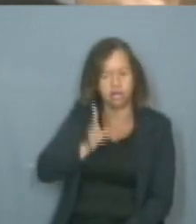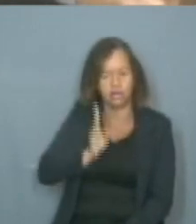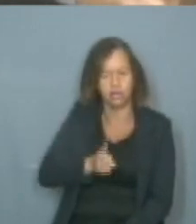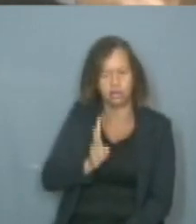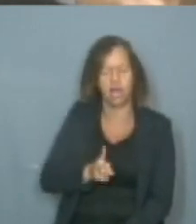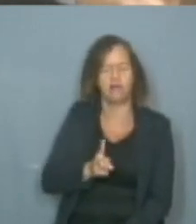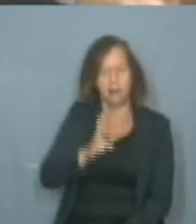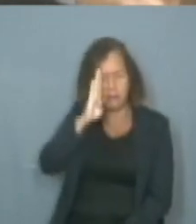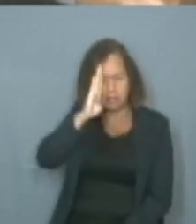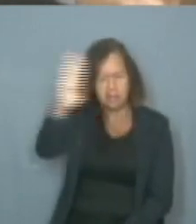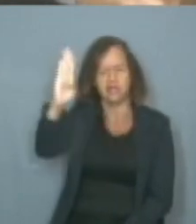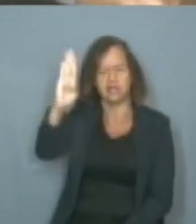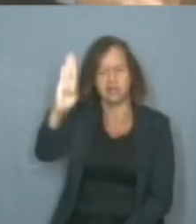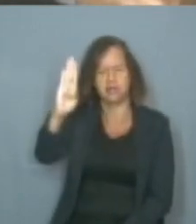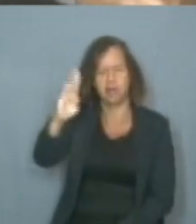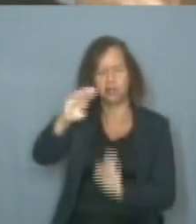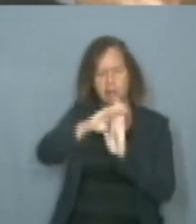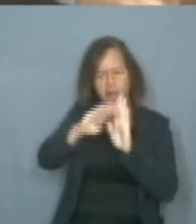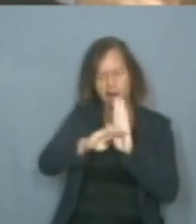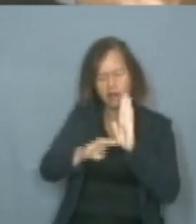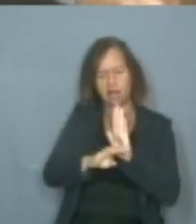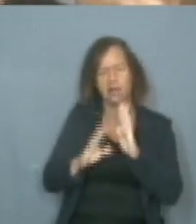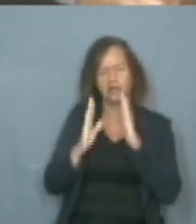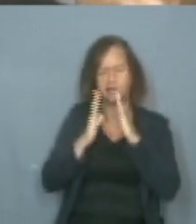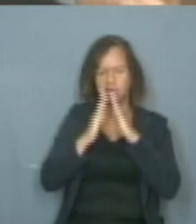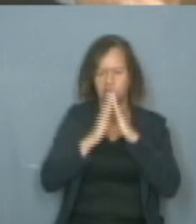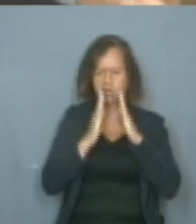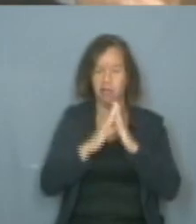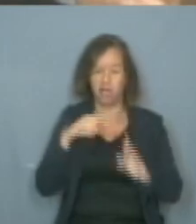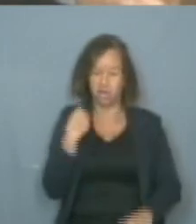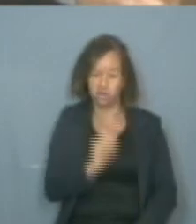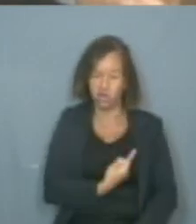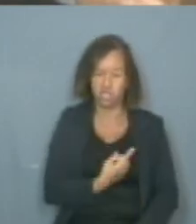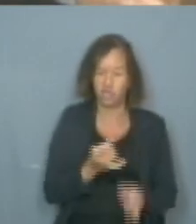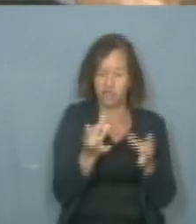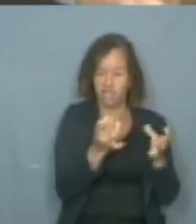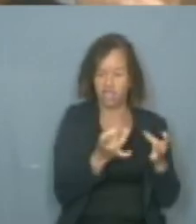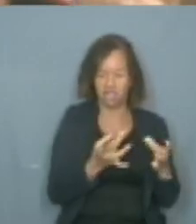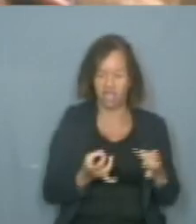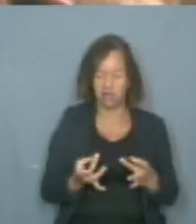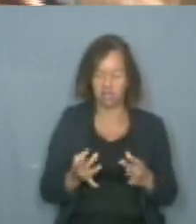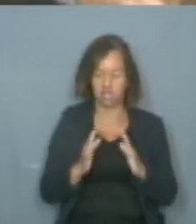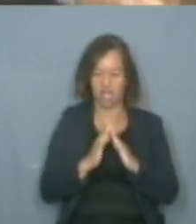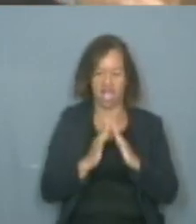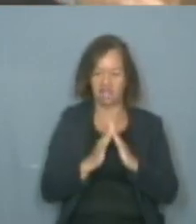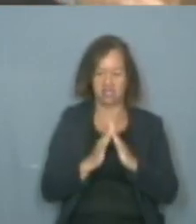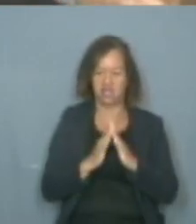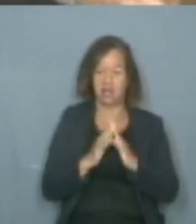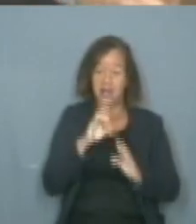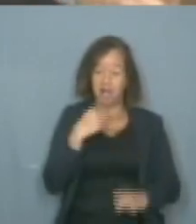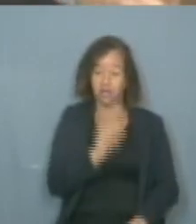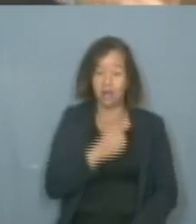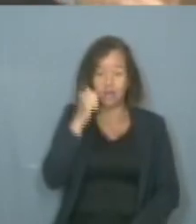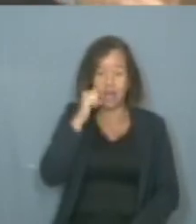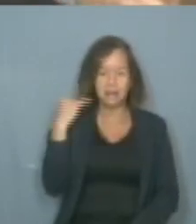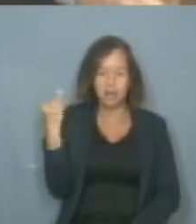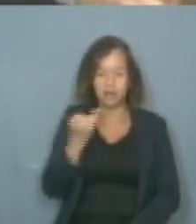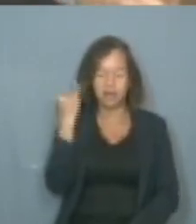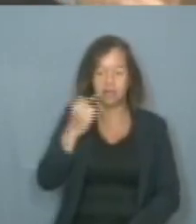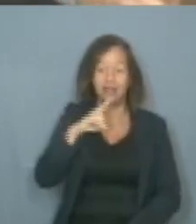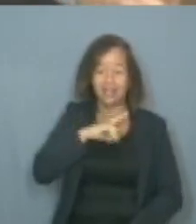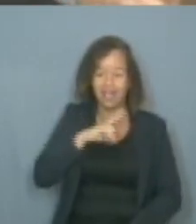sendo protagonistas dos programas habitacionais, porque somos nós que não vendemos as nossas casas. Para nós, mulheres, é importantíssimo